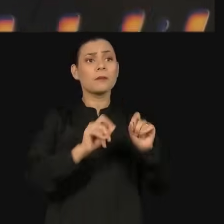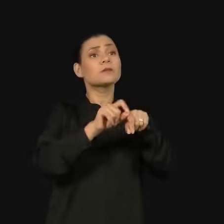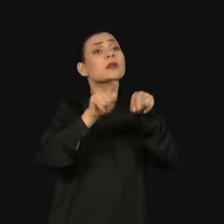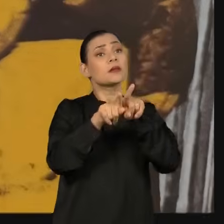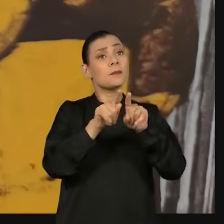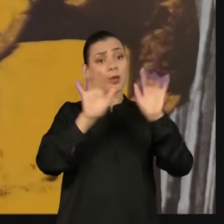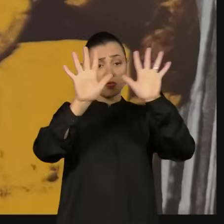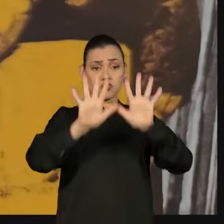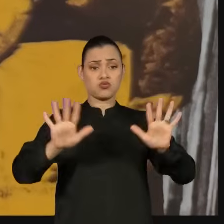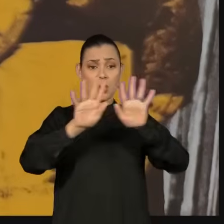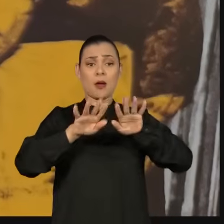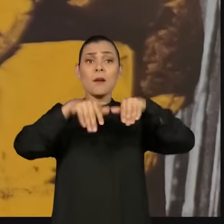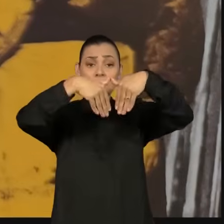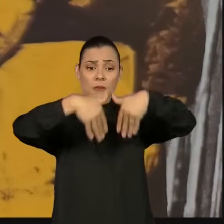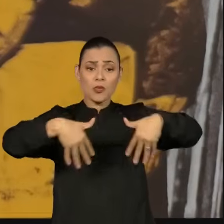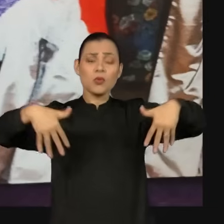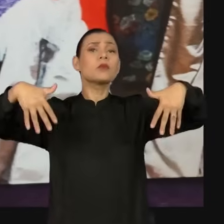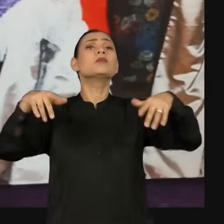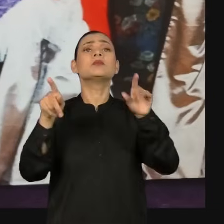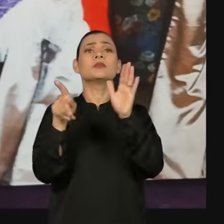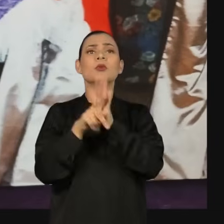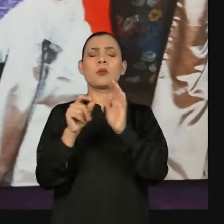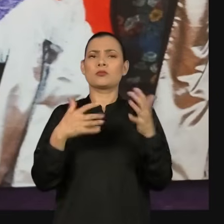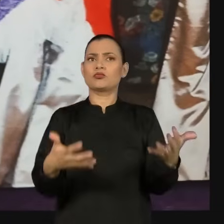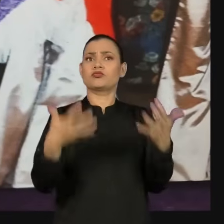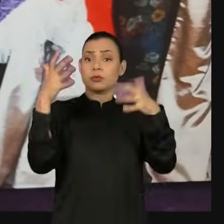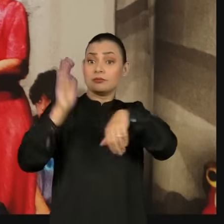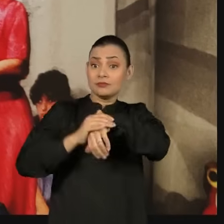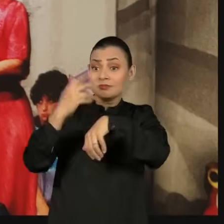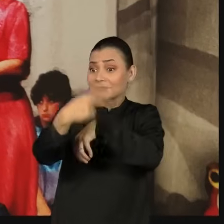próprios integrantes e de forte apelo visual.